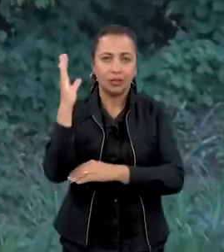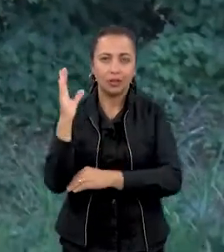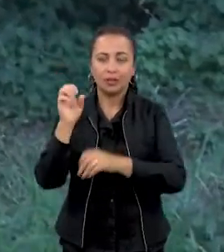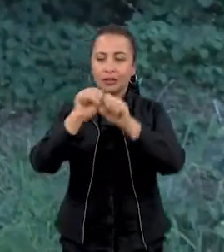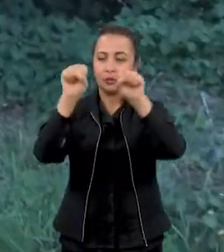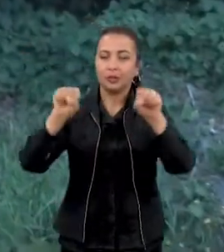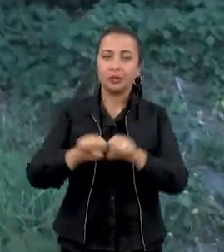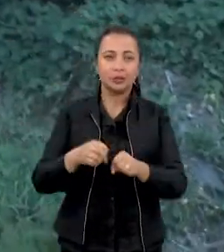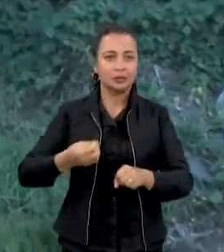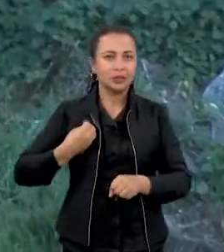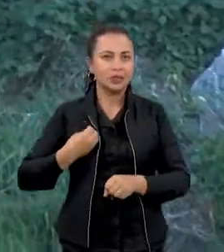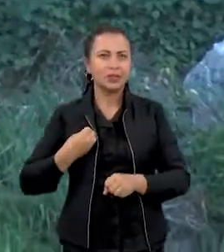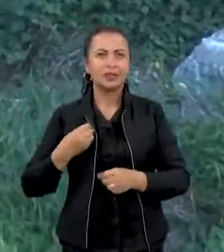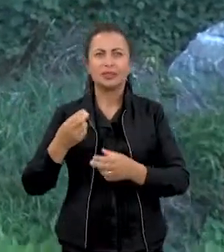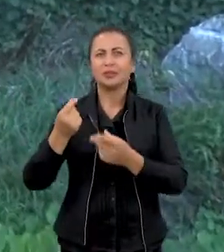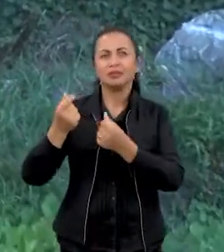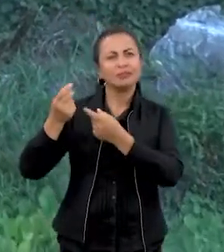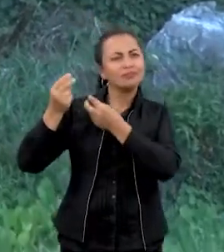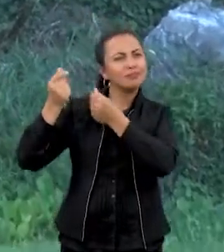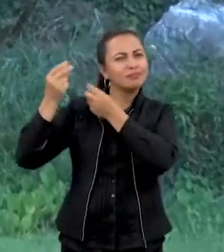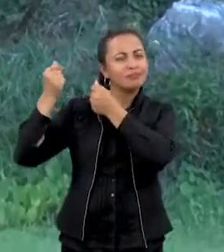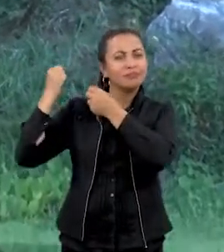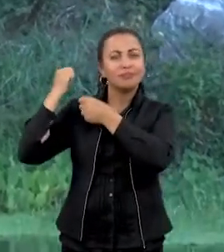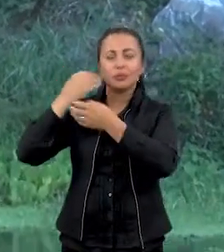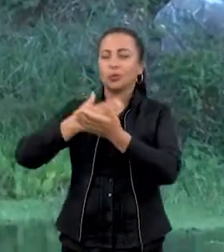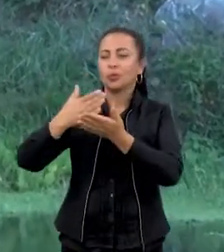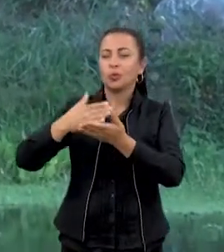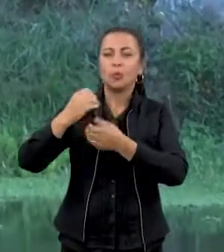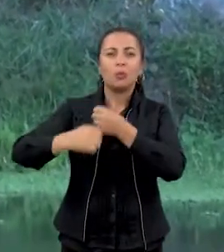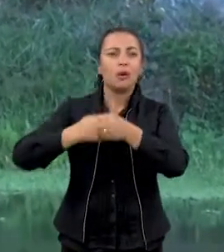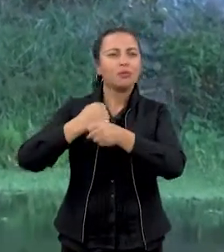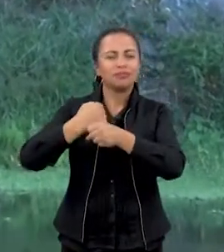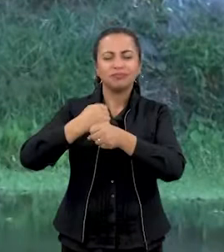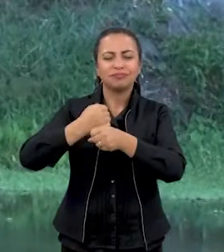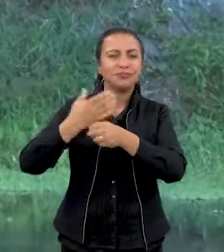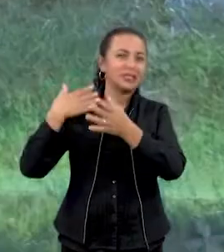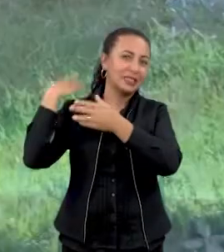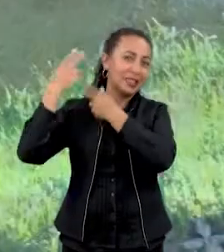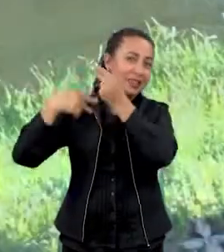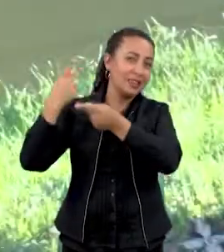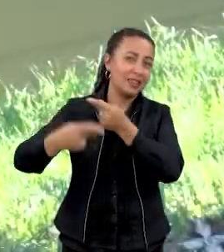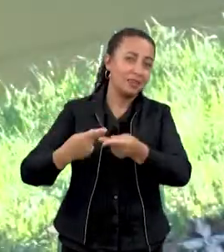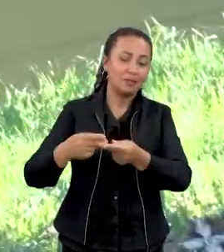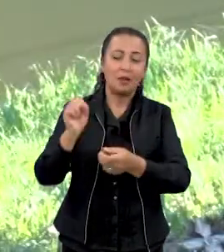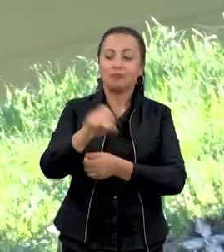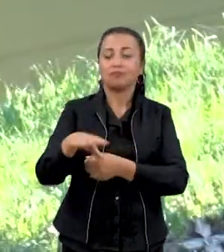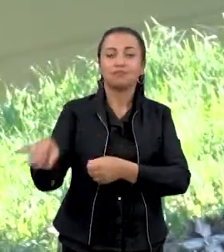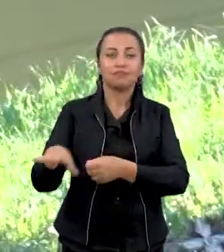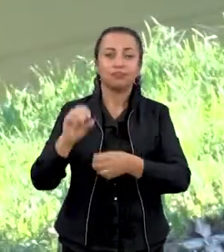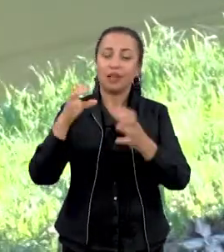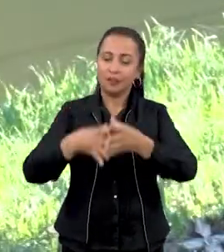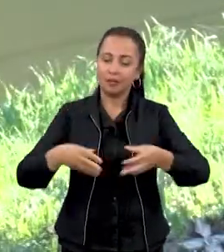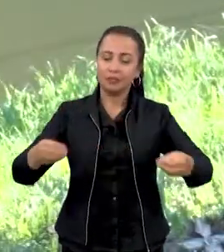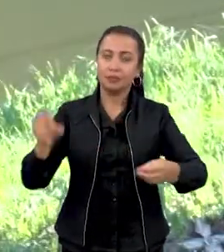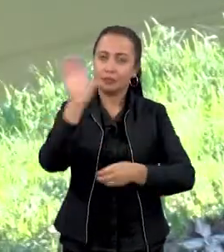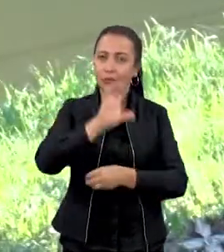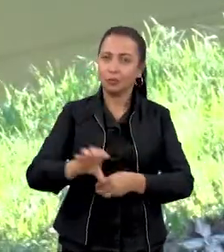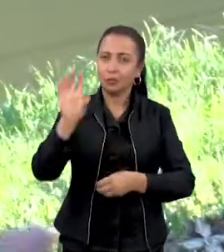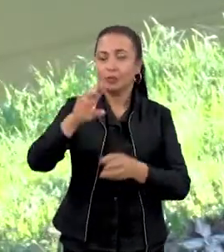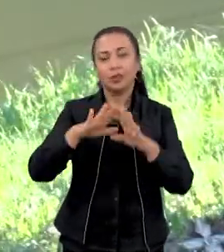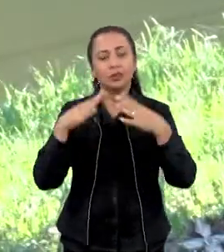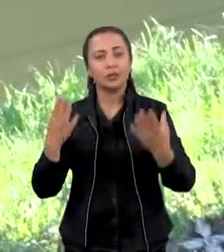cacau. Então esse sistema existe desde o início em que se plantava cacau na região. E com